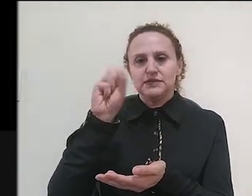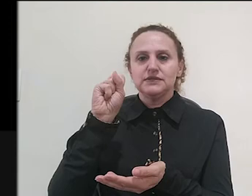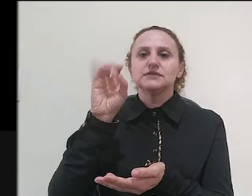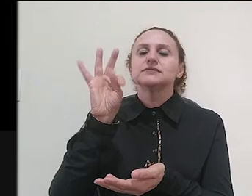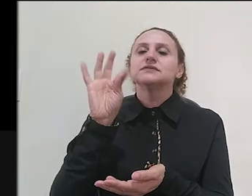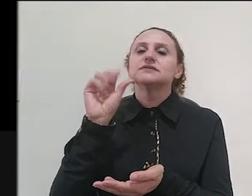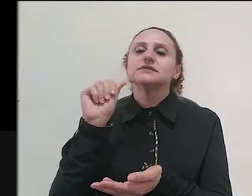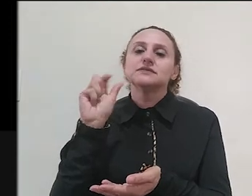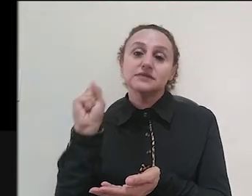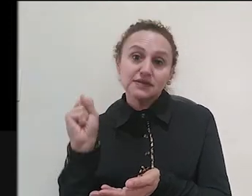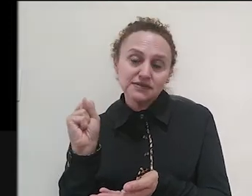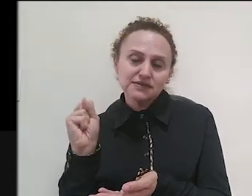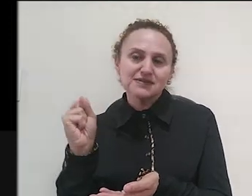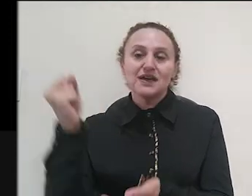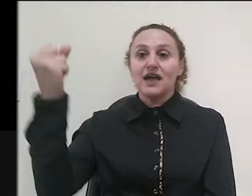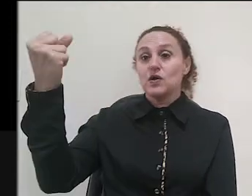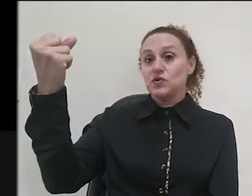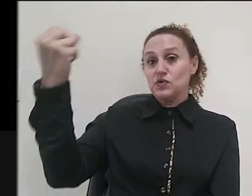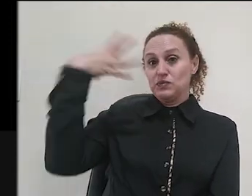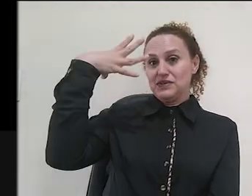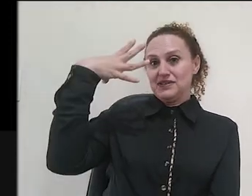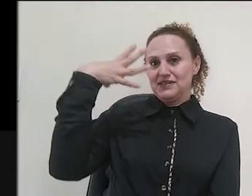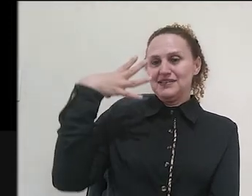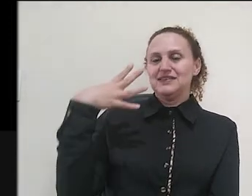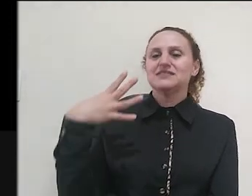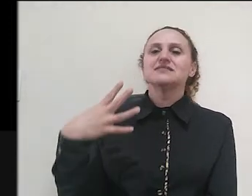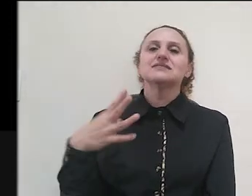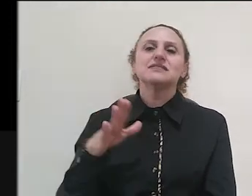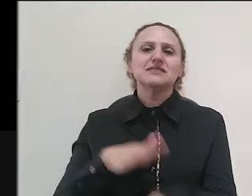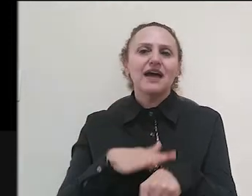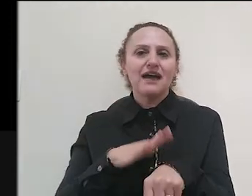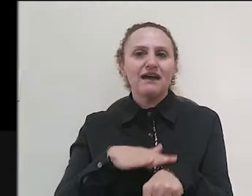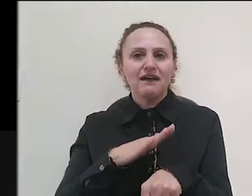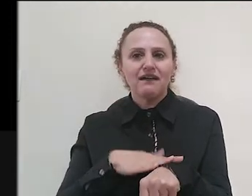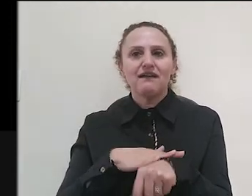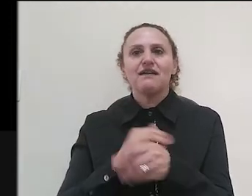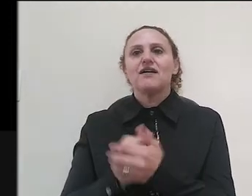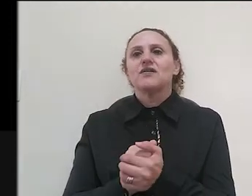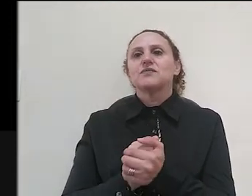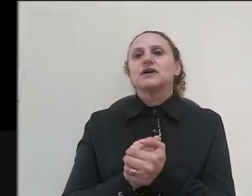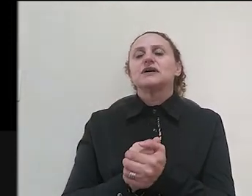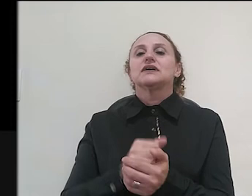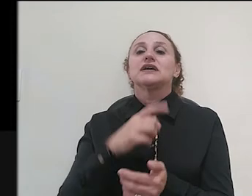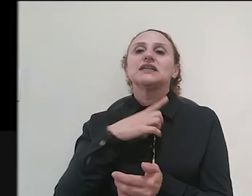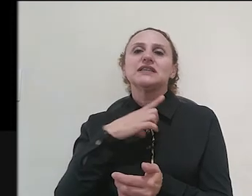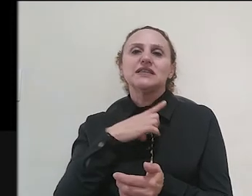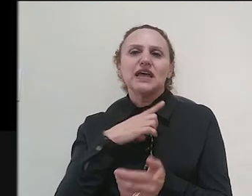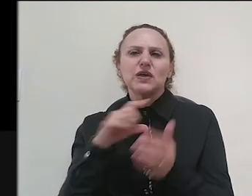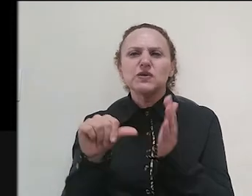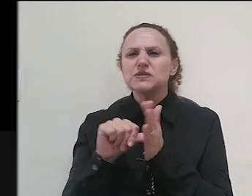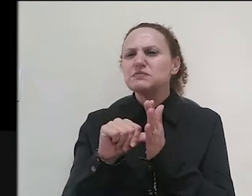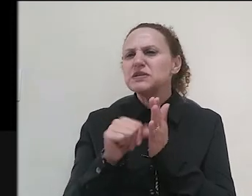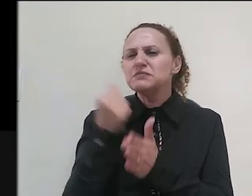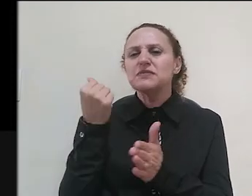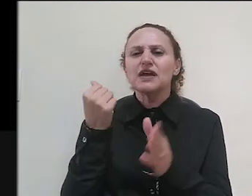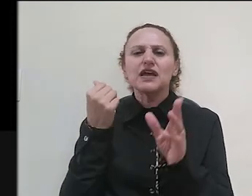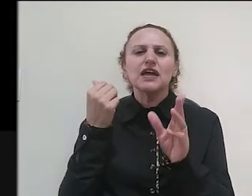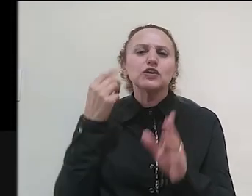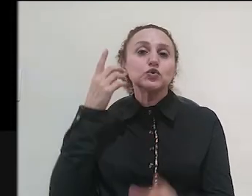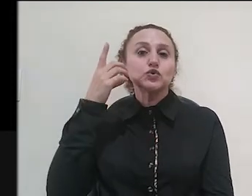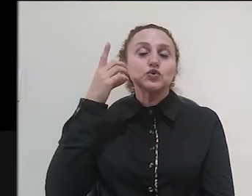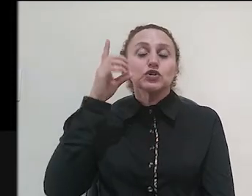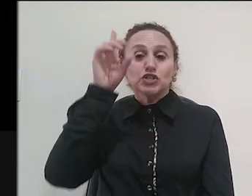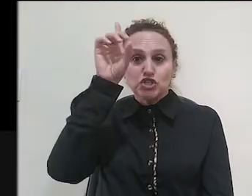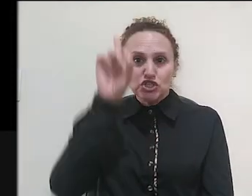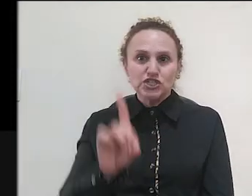pelo conhecimento. Inclusive, é dessa época que tem um dos primeiros discursos a favor dos direitos da